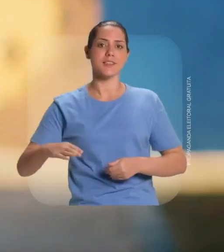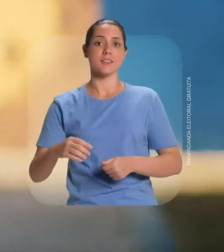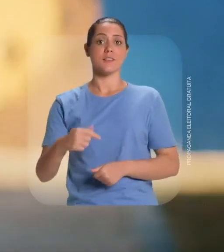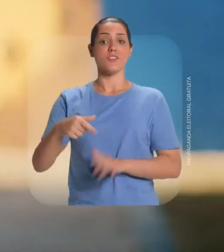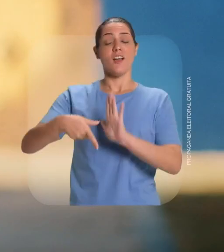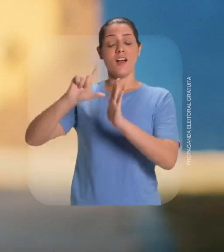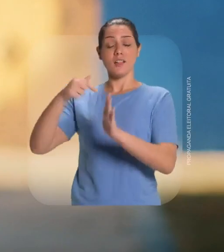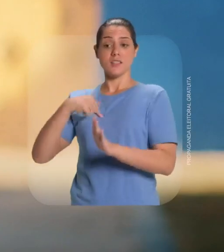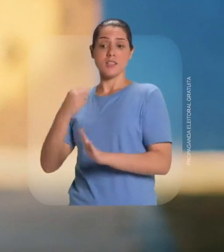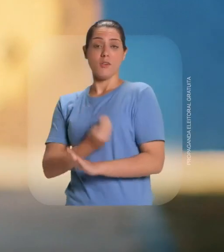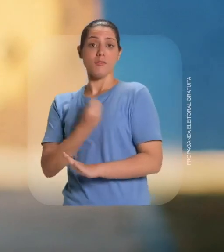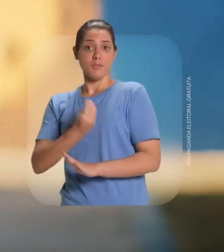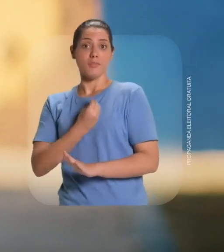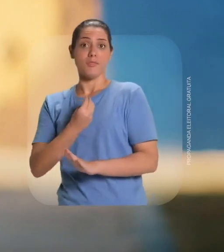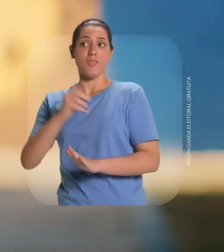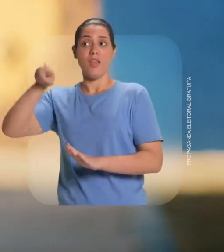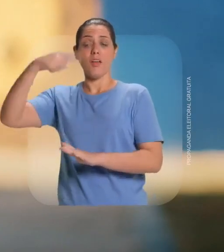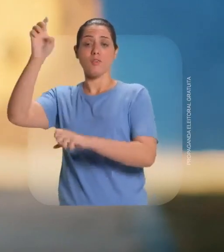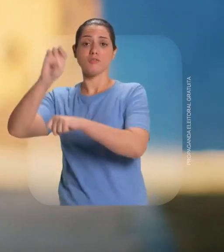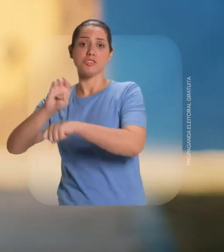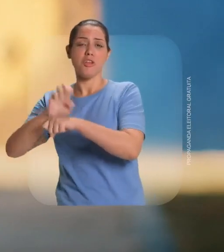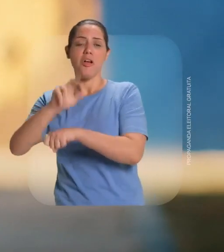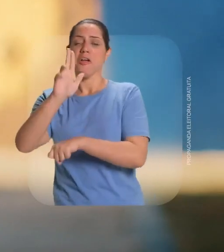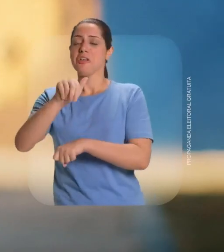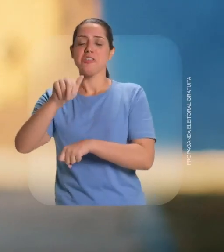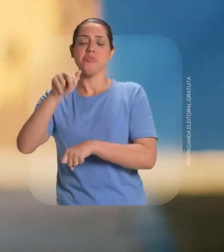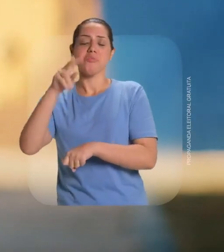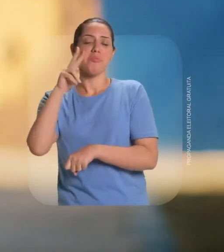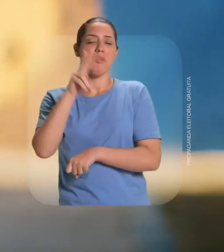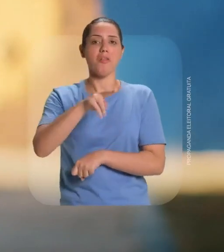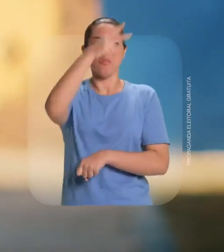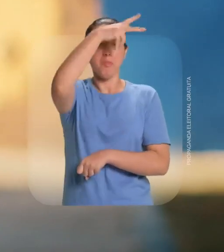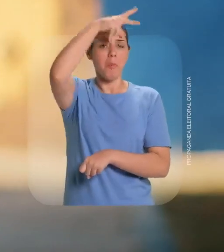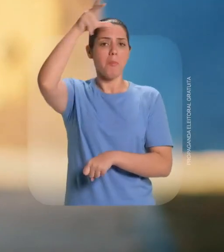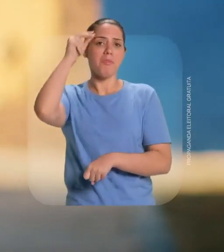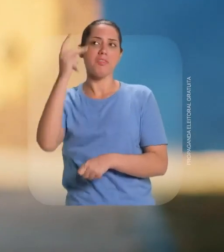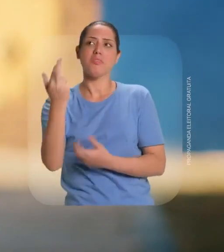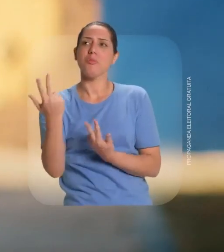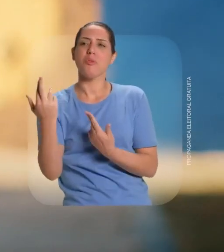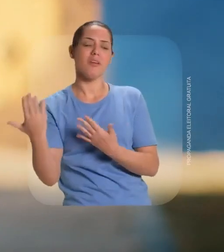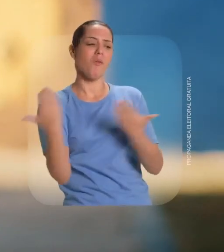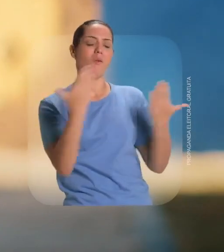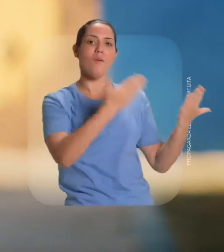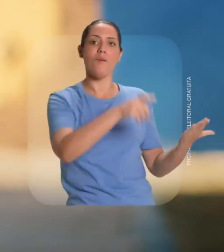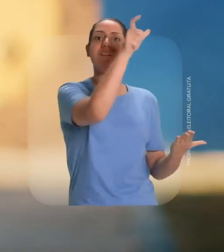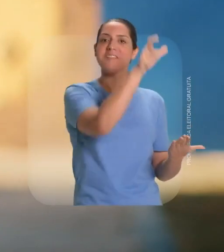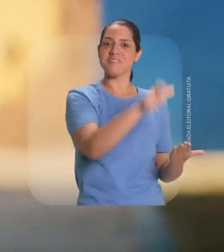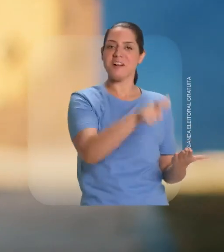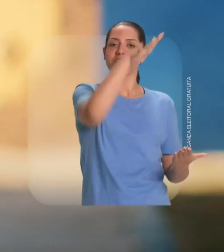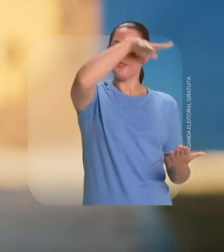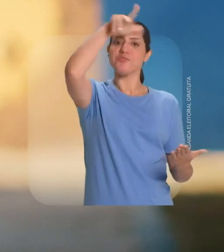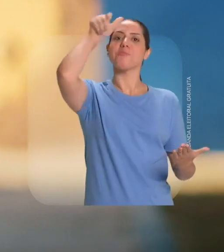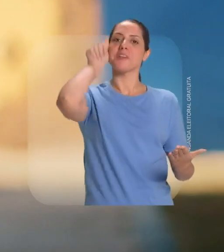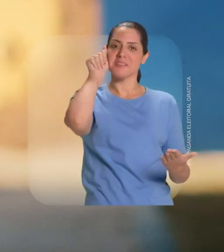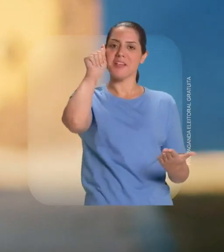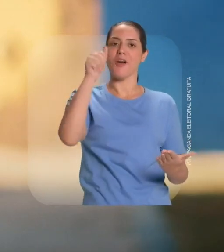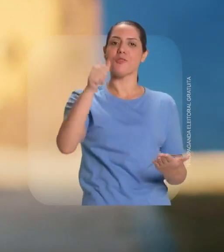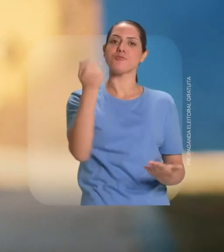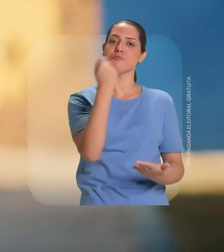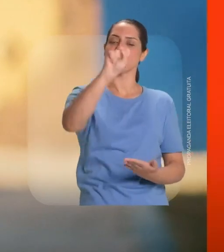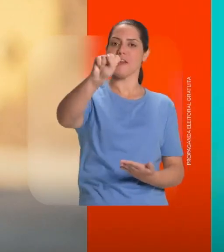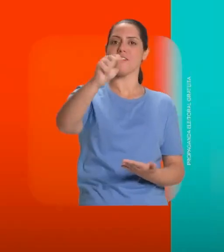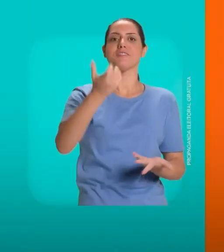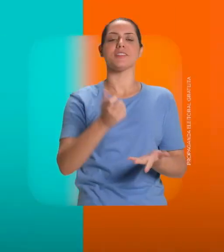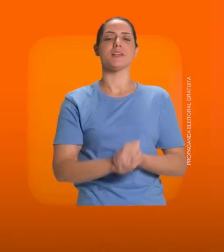de outro estado e nunca vi uma gestão que cuidasse tanto das nossas crianças quanto a gestão